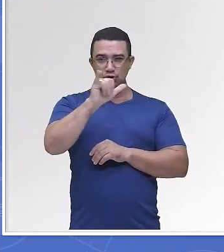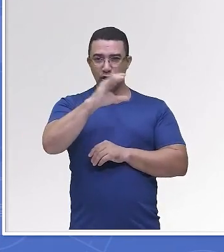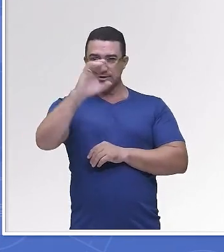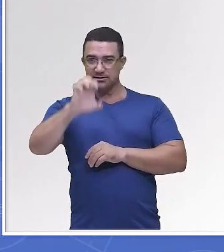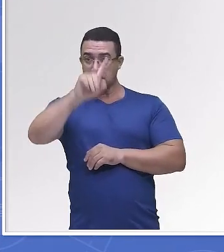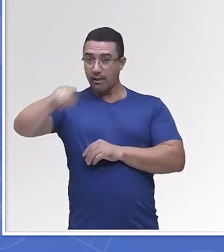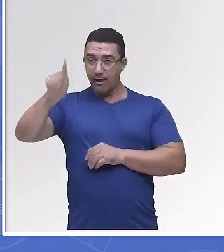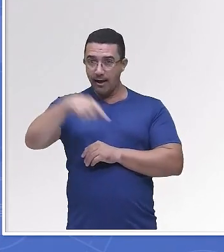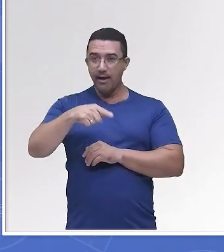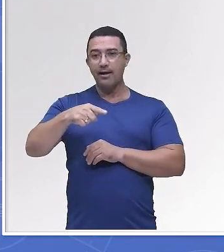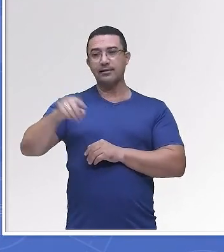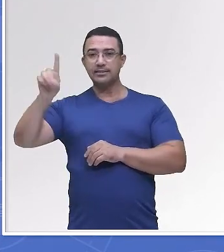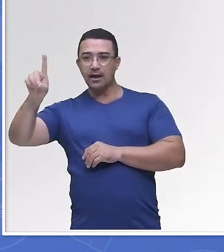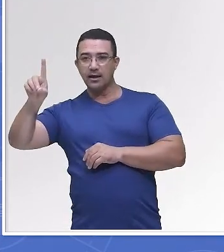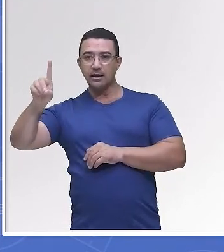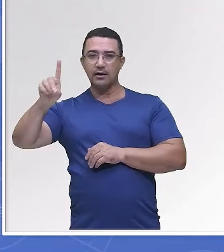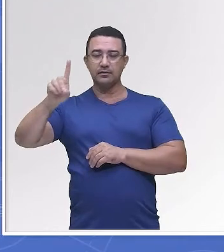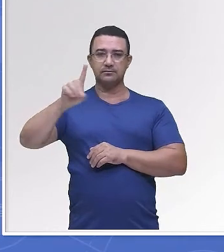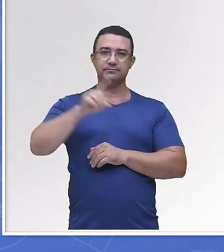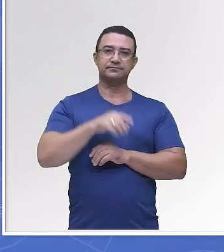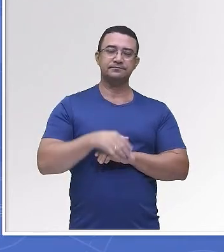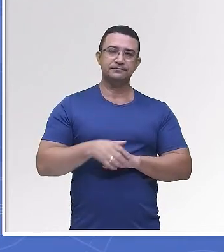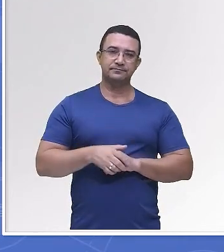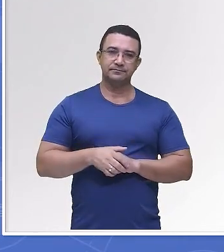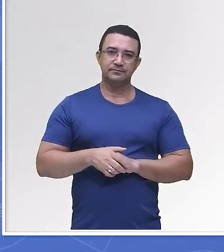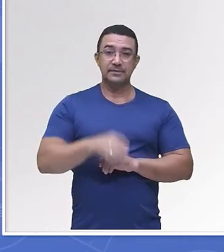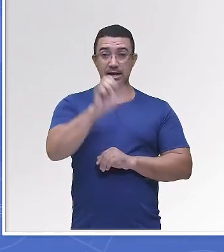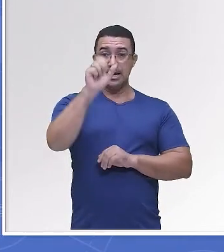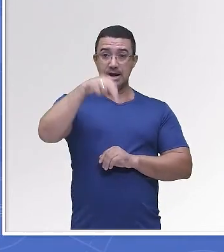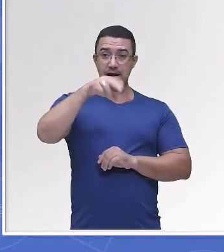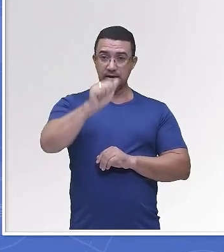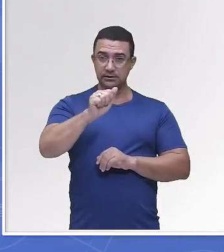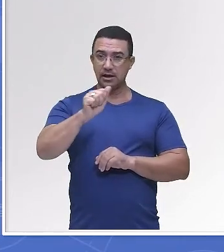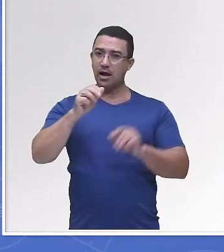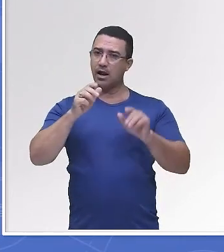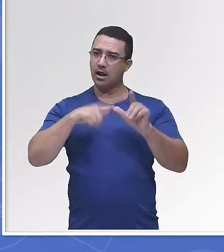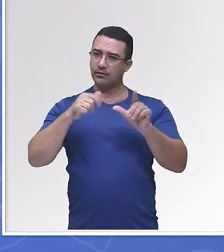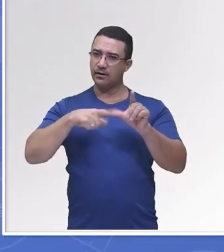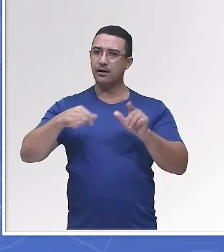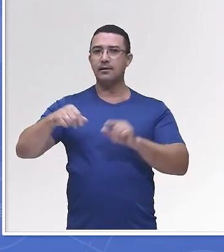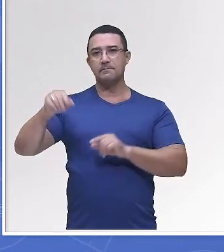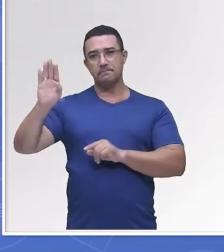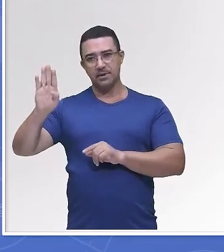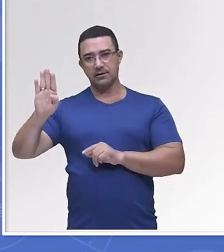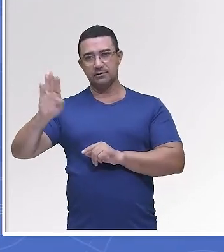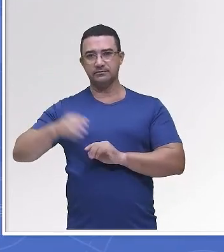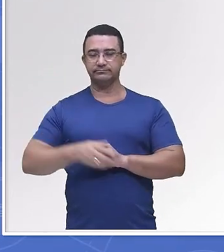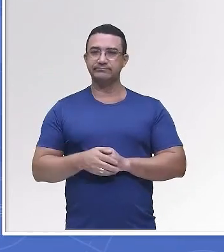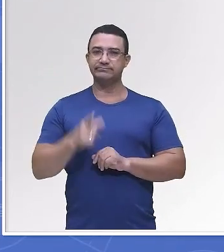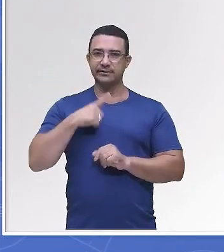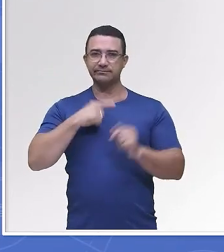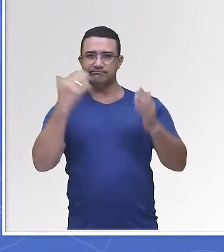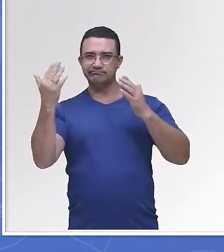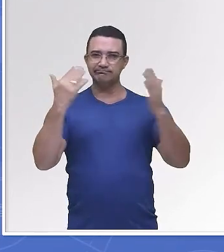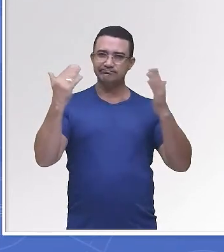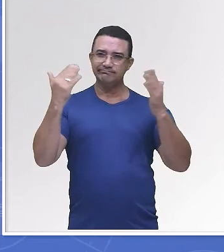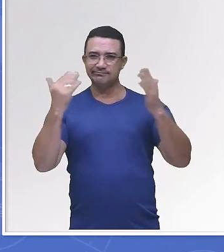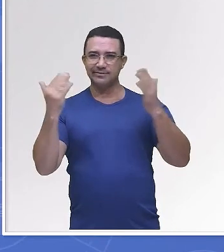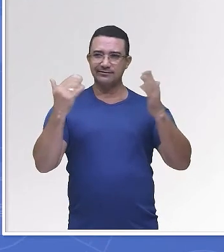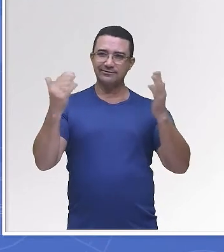a letra C, Kaline a letra B, Ana marcou letra D, né? Então a gente tem realmente